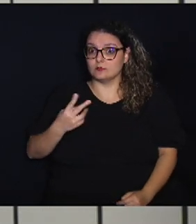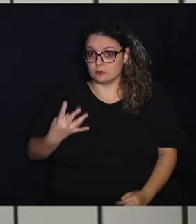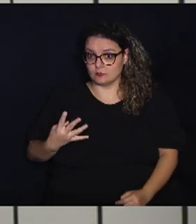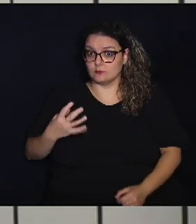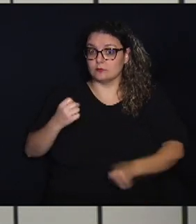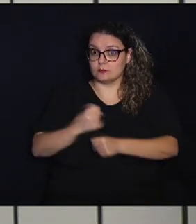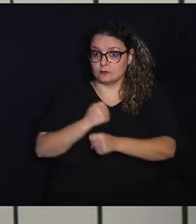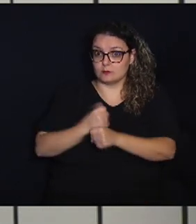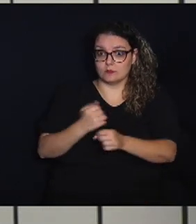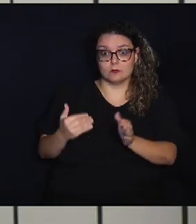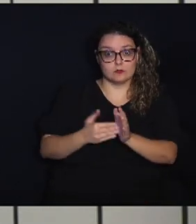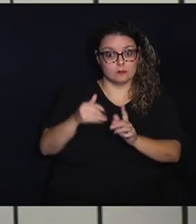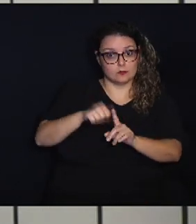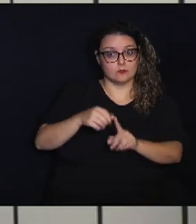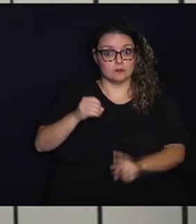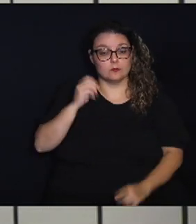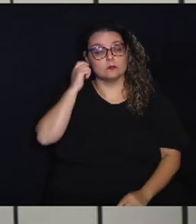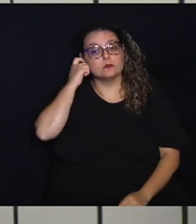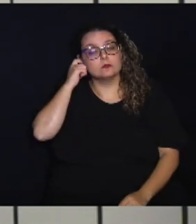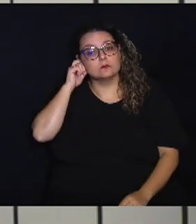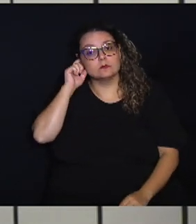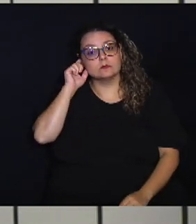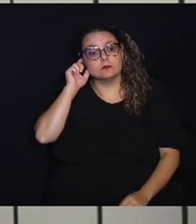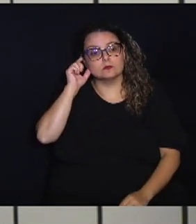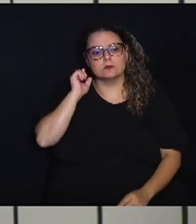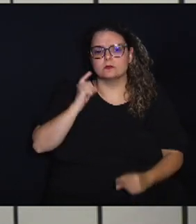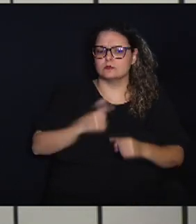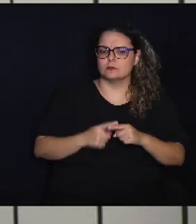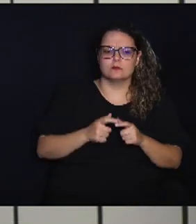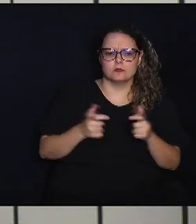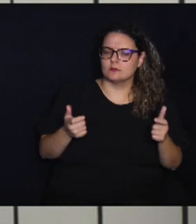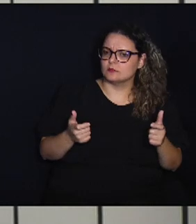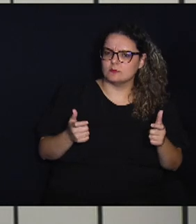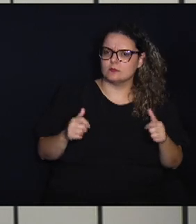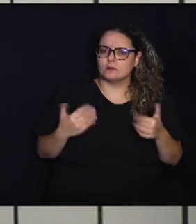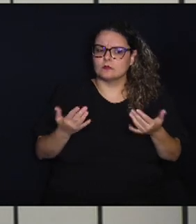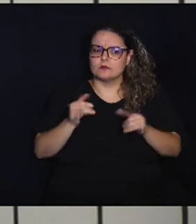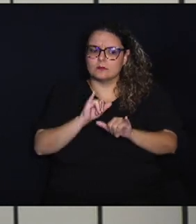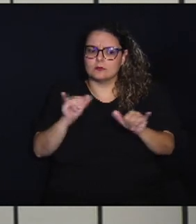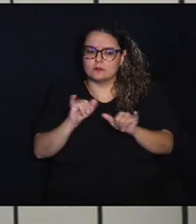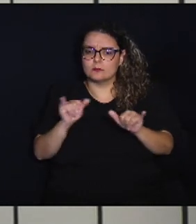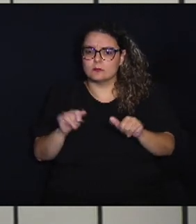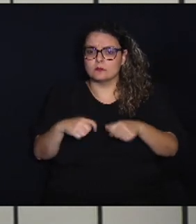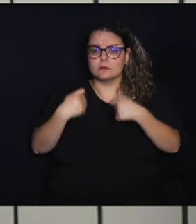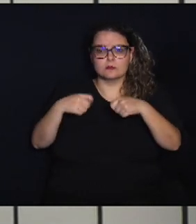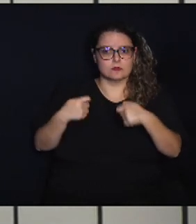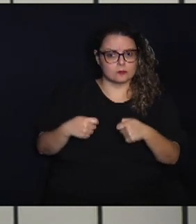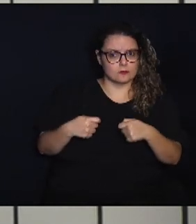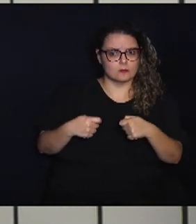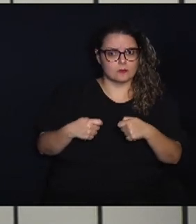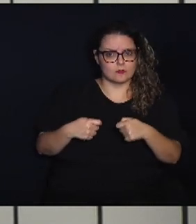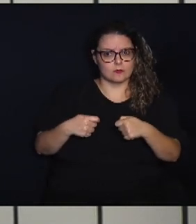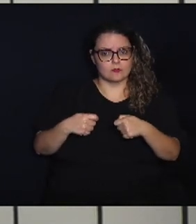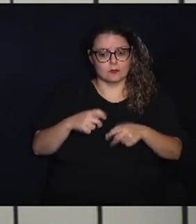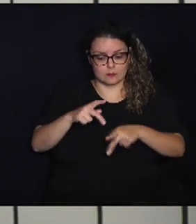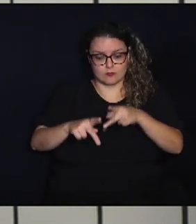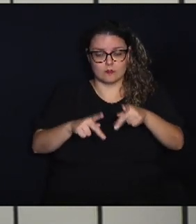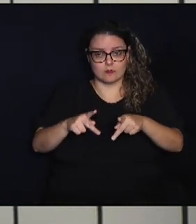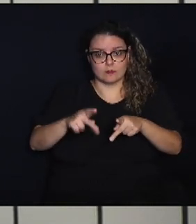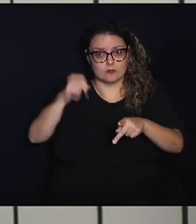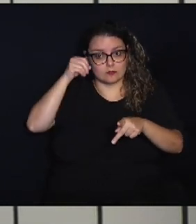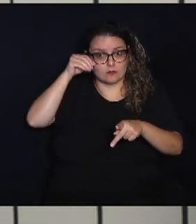até outubro. A que se deve este aumento? Quais campanhas são necessárias para deixar a população